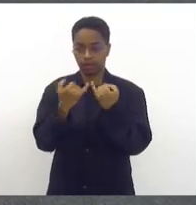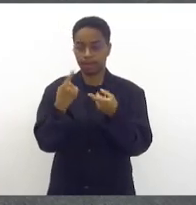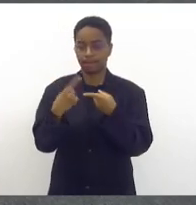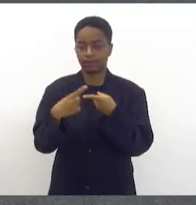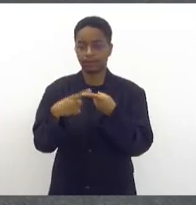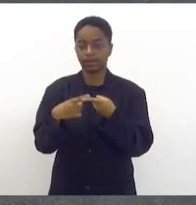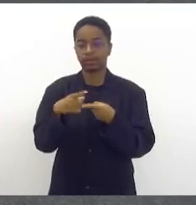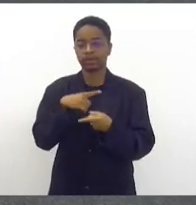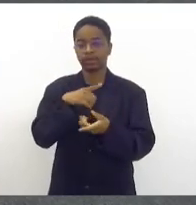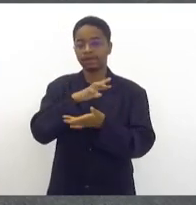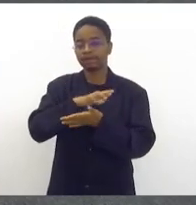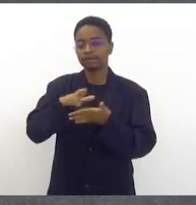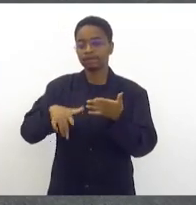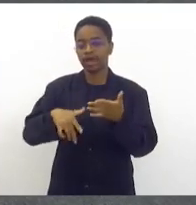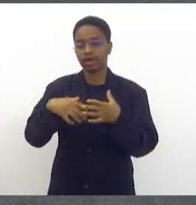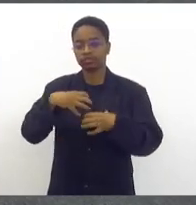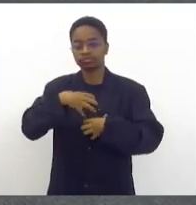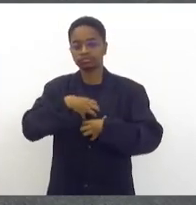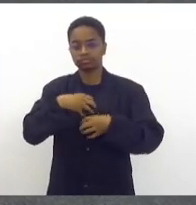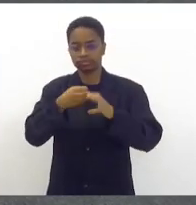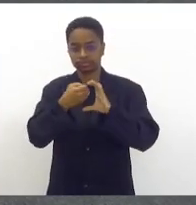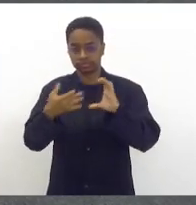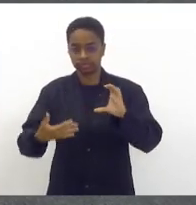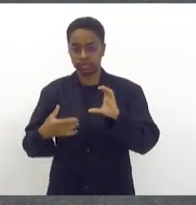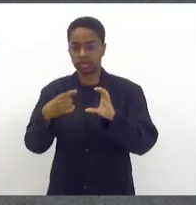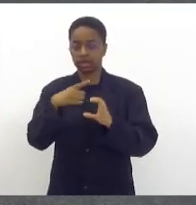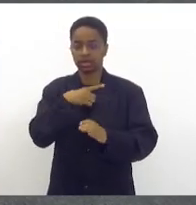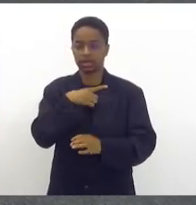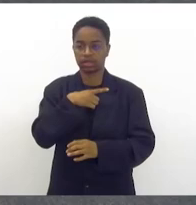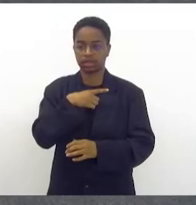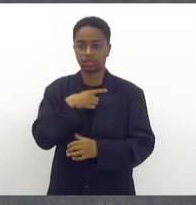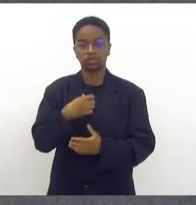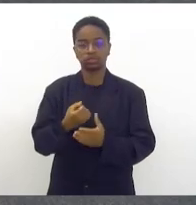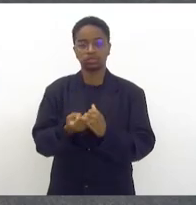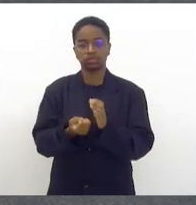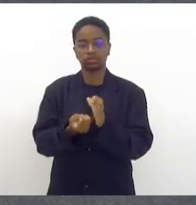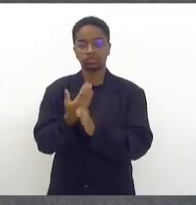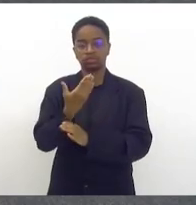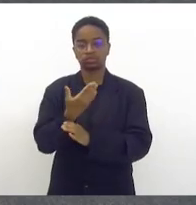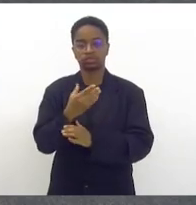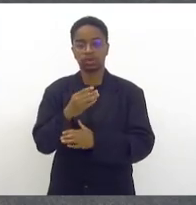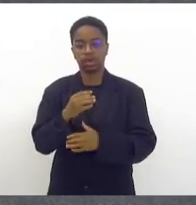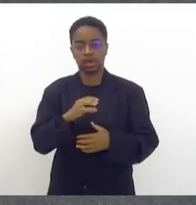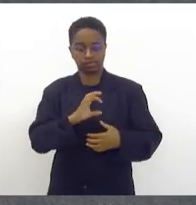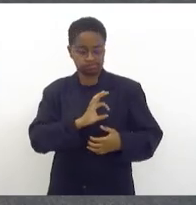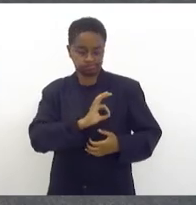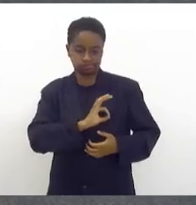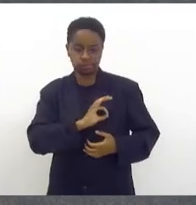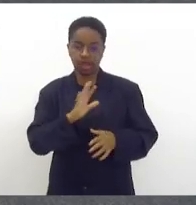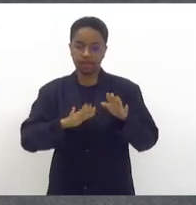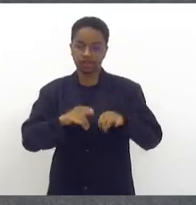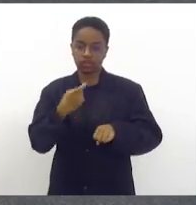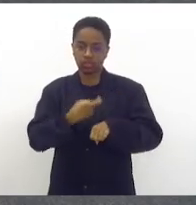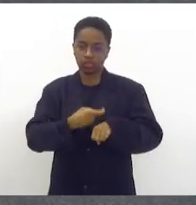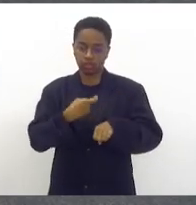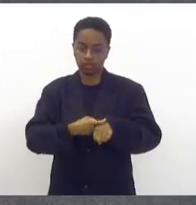tem vários sintomas, né? Desde o aparecimento de um nódulo, geralmente endurecido, fixo e indolor,